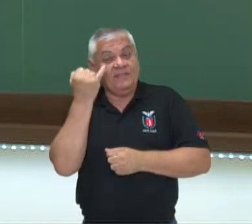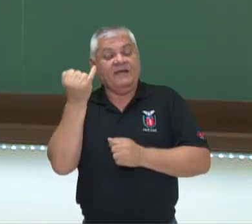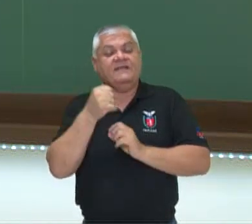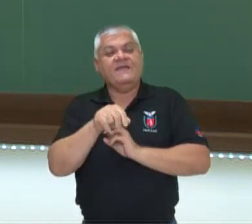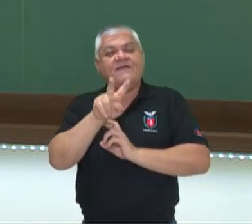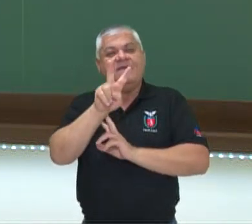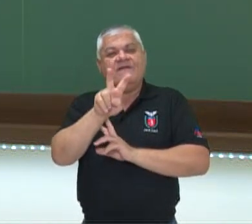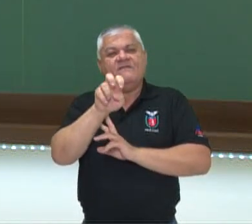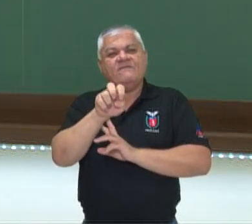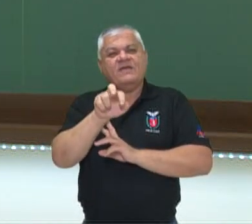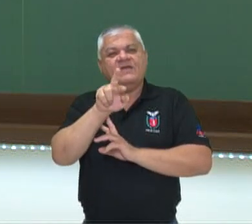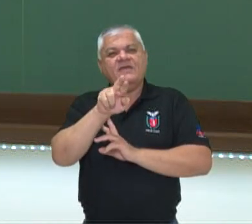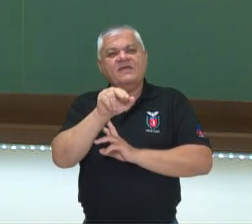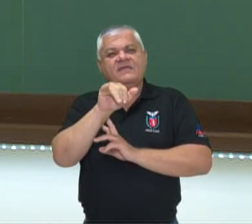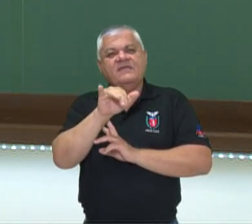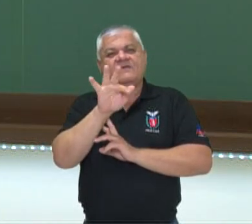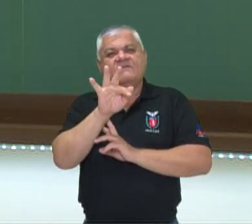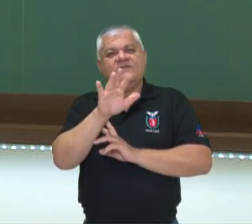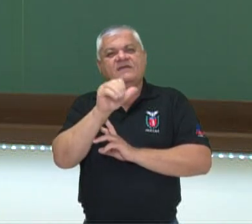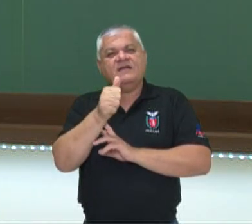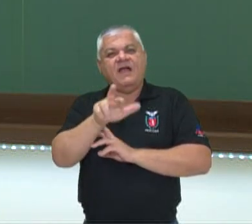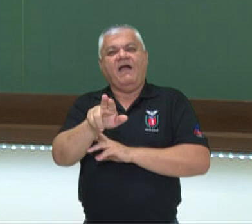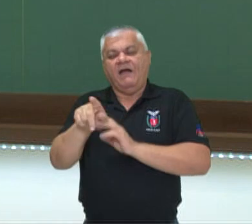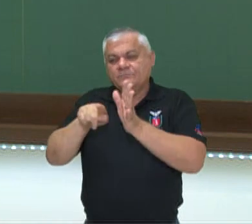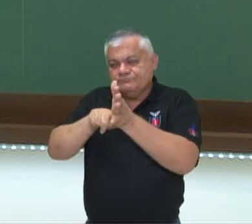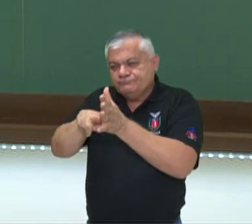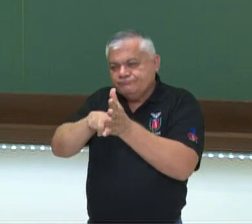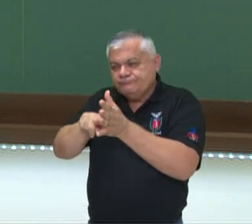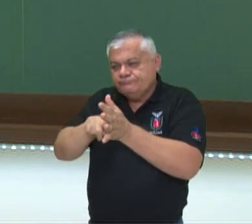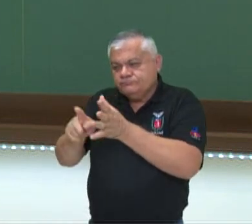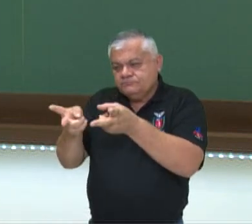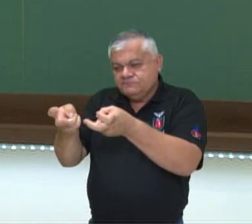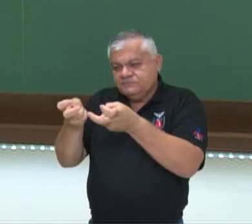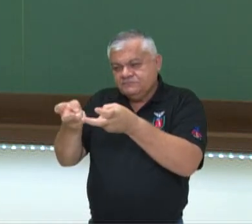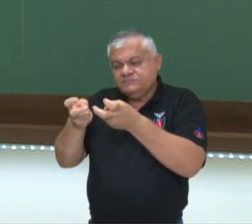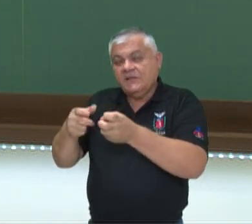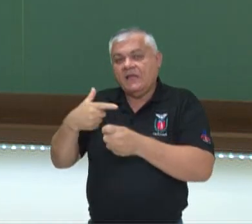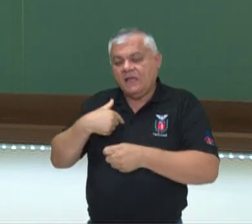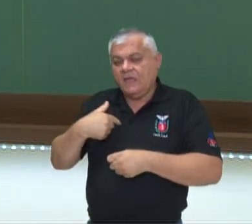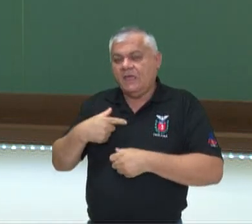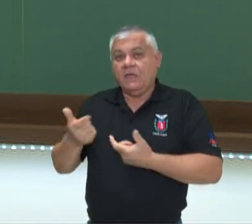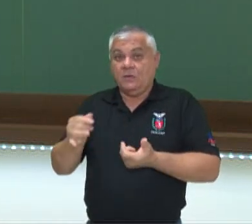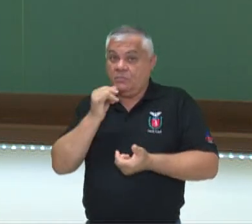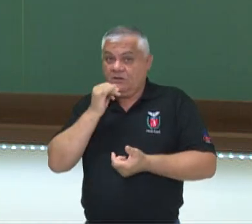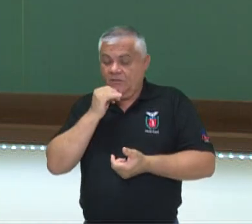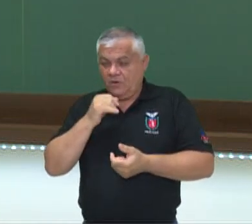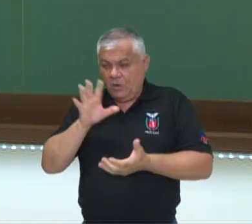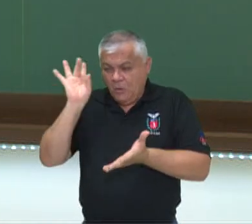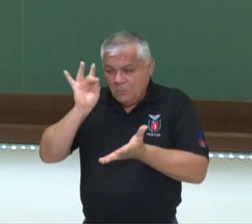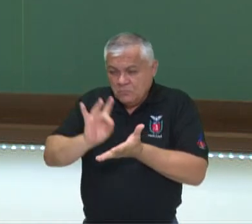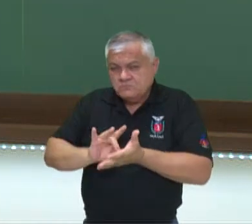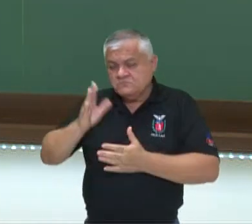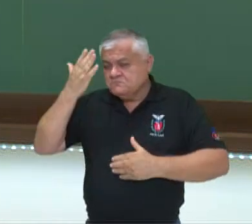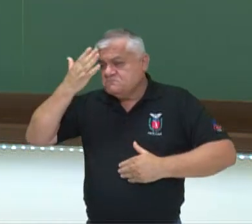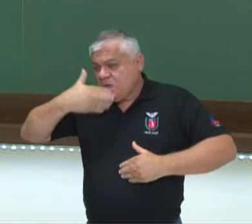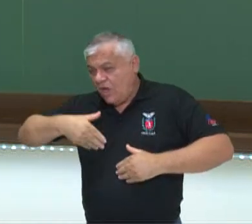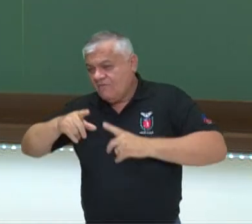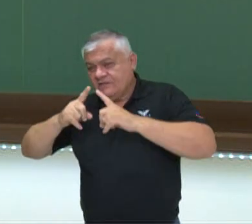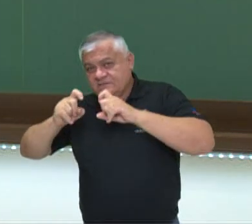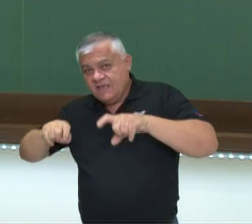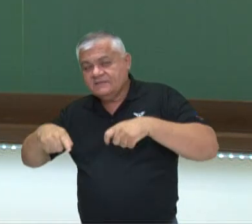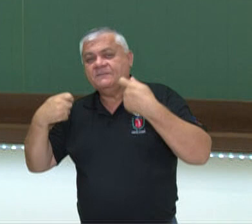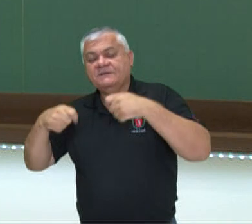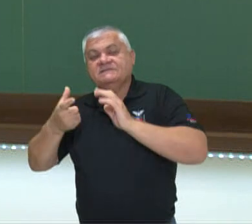verificabilidade diz respeito justamente a isso. Então, para que eu conceba algo como ciência, E isso